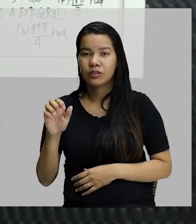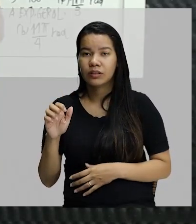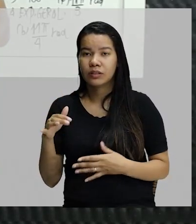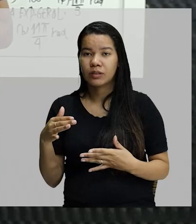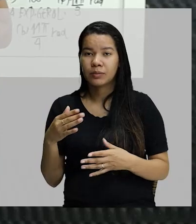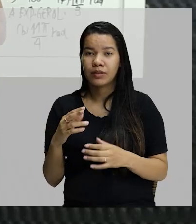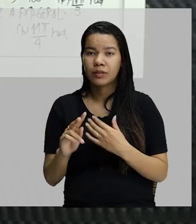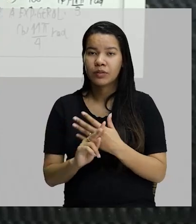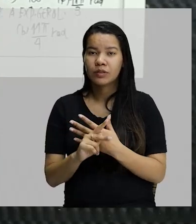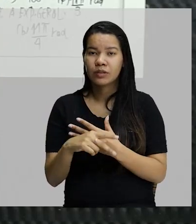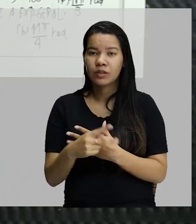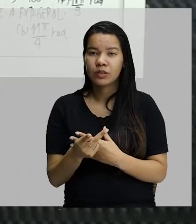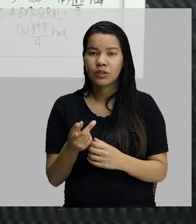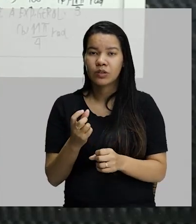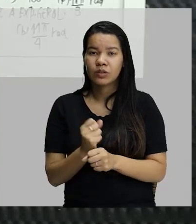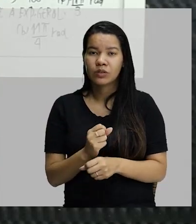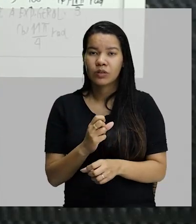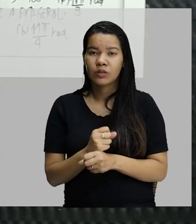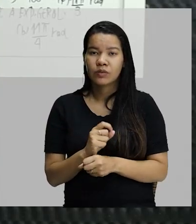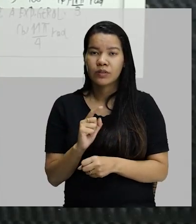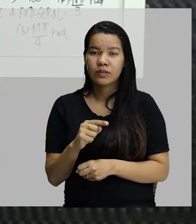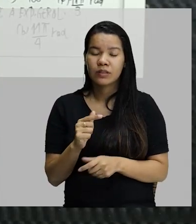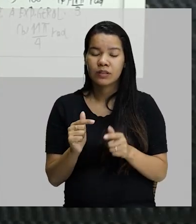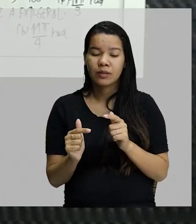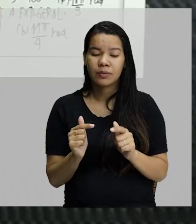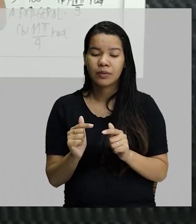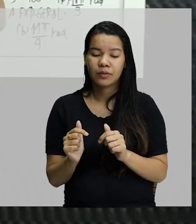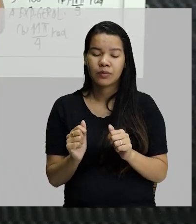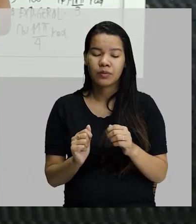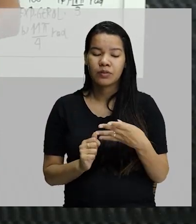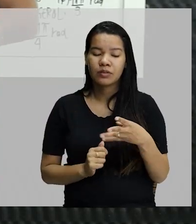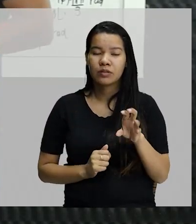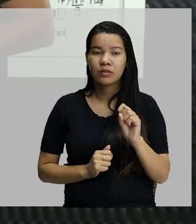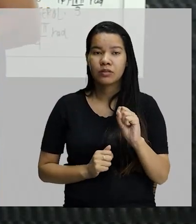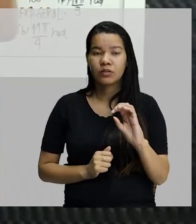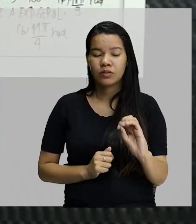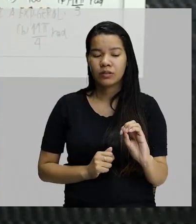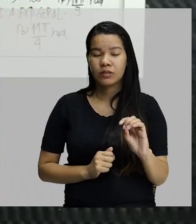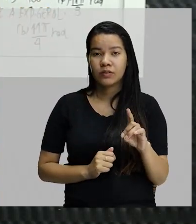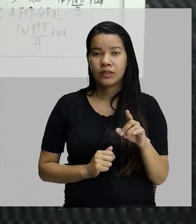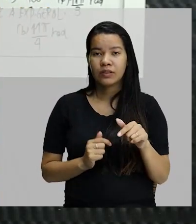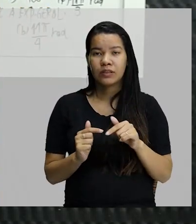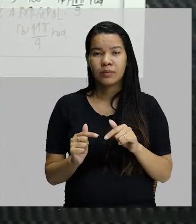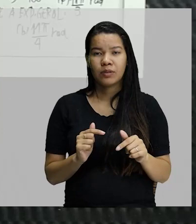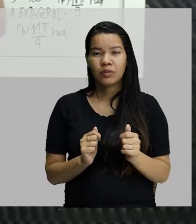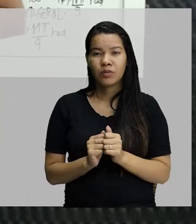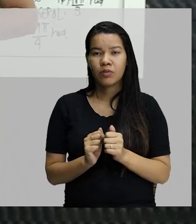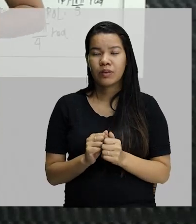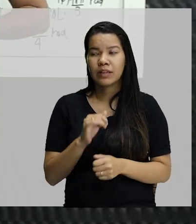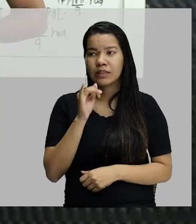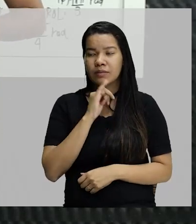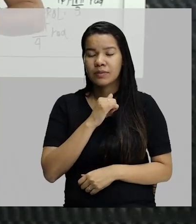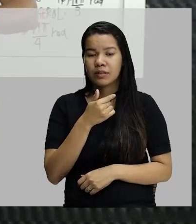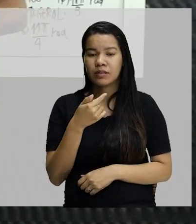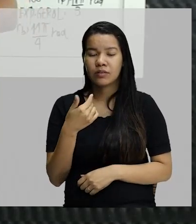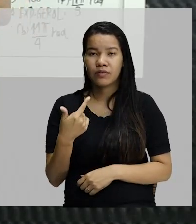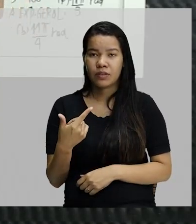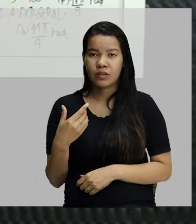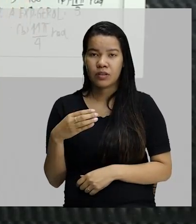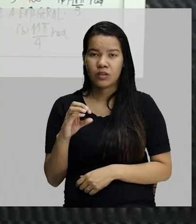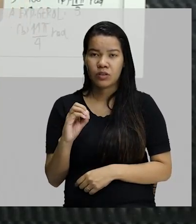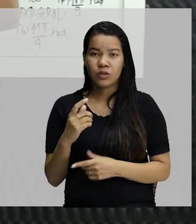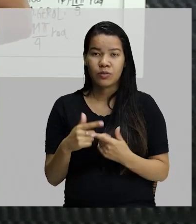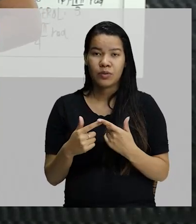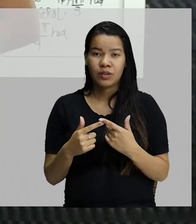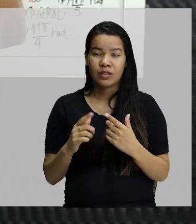cálculo, tá? Ao invés de você trabalhar com 480, tu trabalha com 120. Porque a gente vai ver